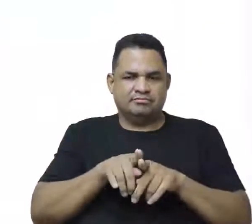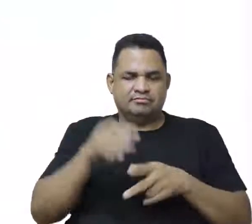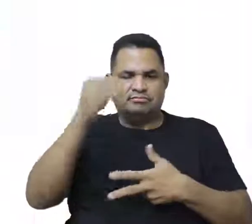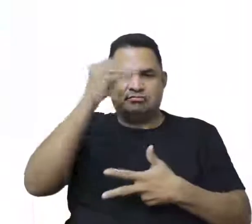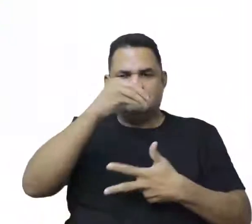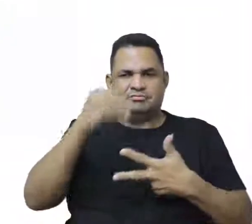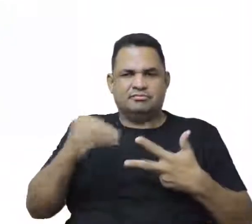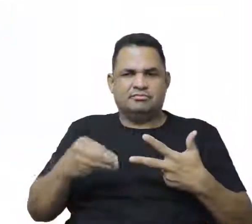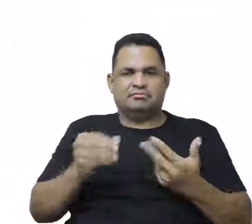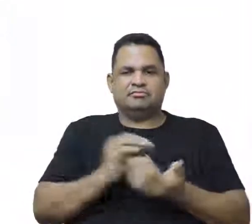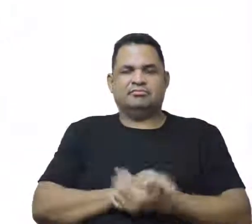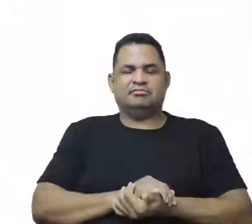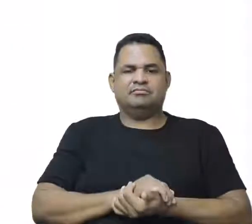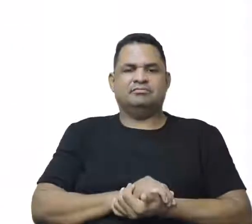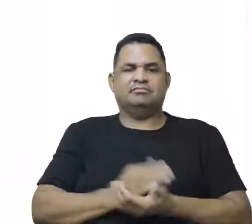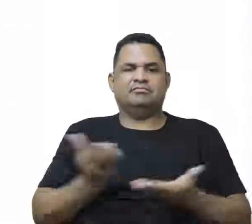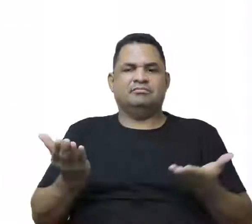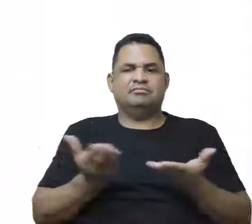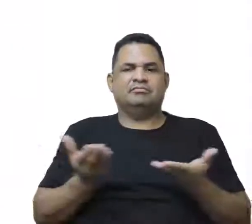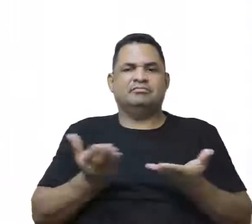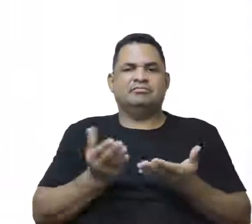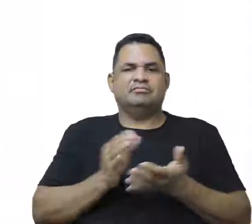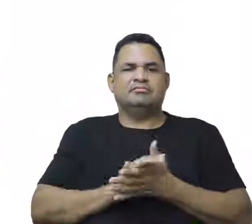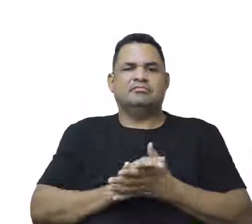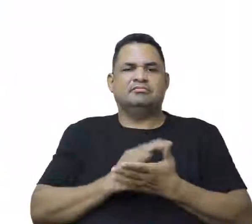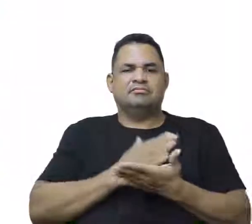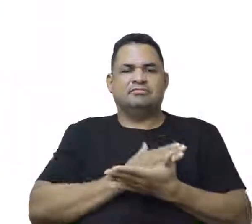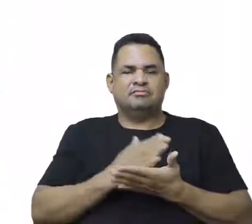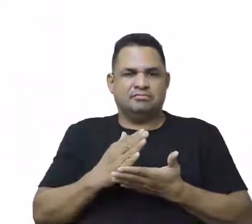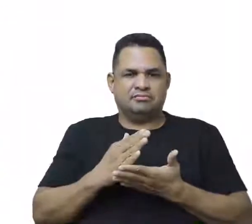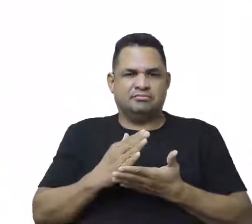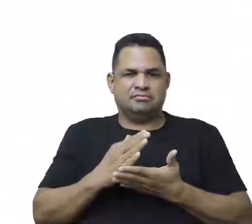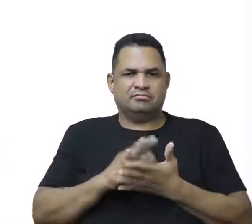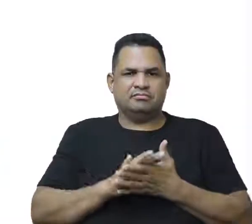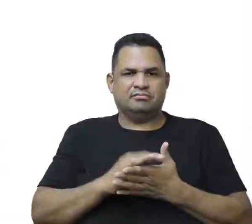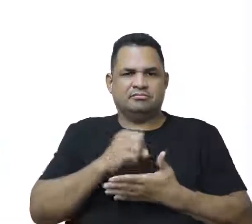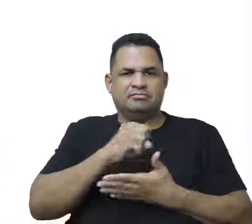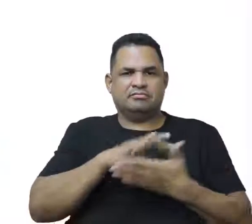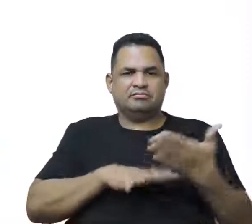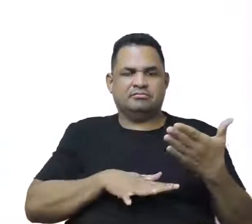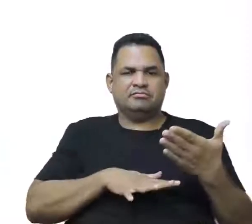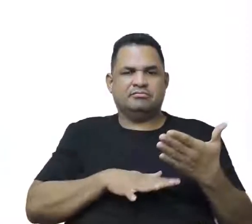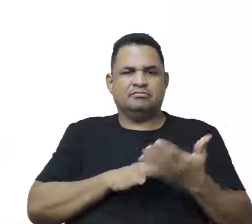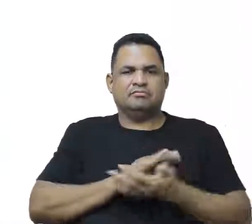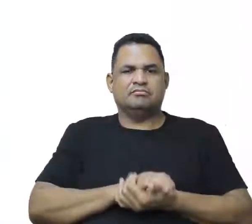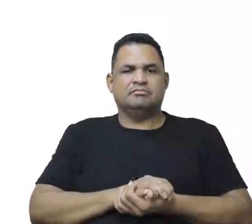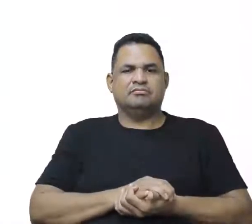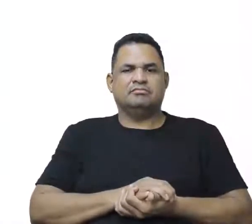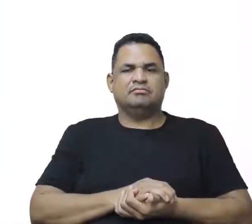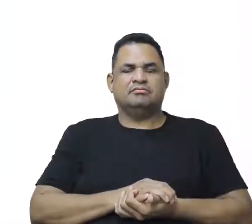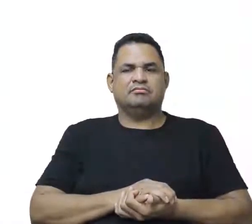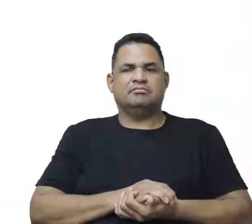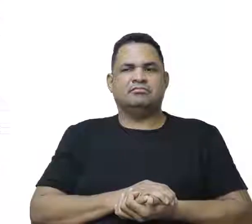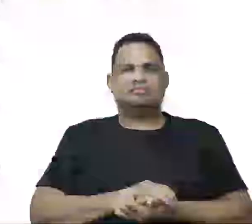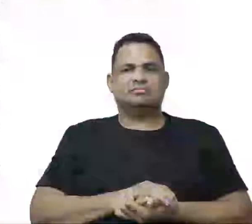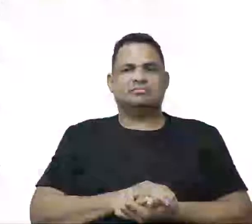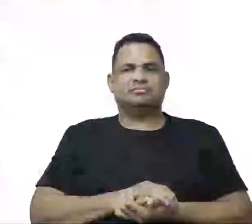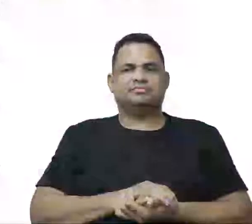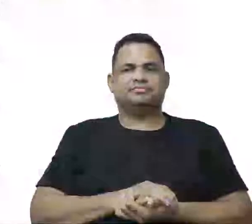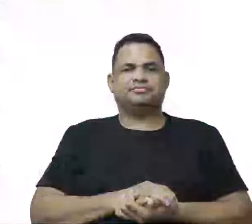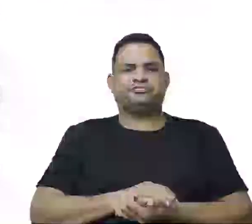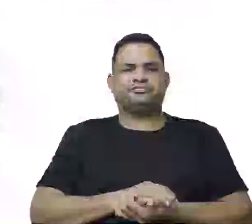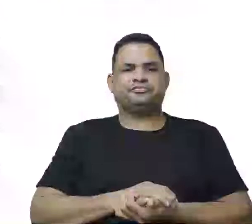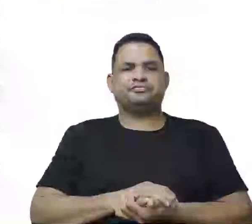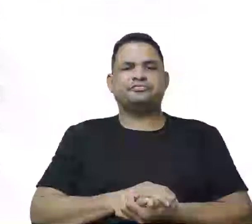no Enem. Perfeito. Então, agora nós vamos começar a nossa resolução. Fica comigo aí. Vamos lá. Então,